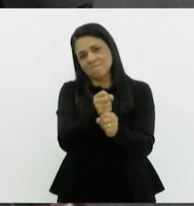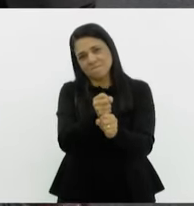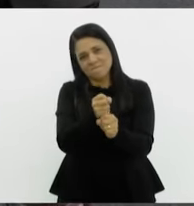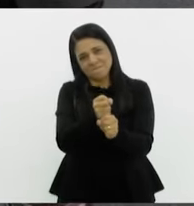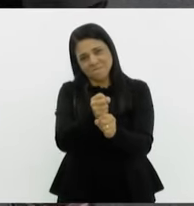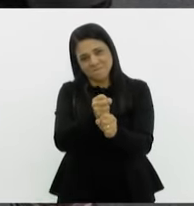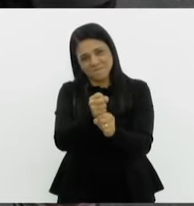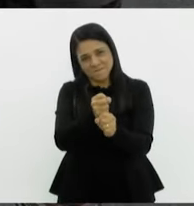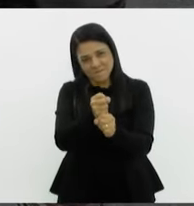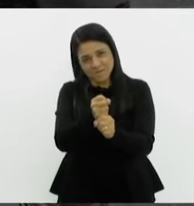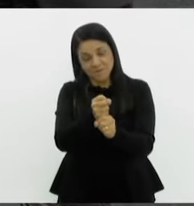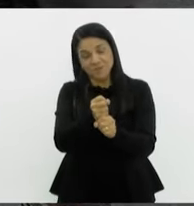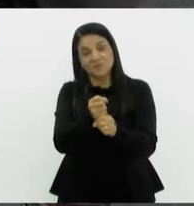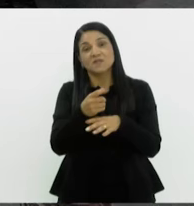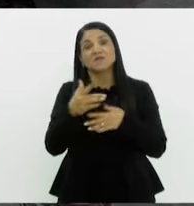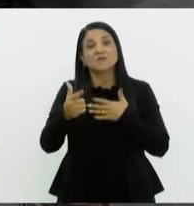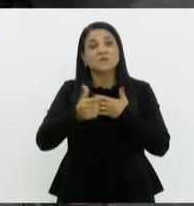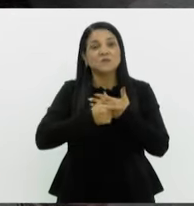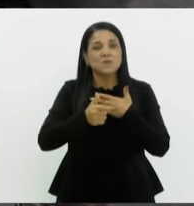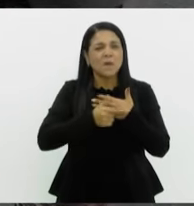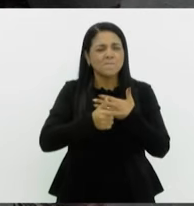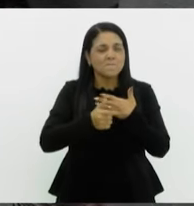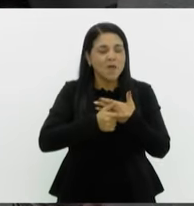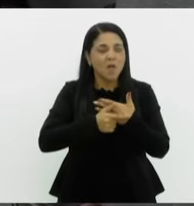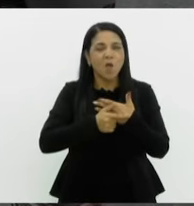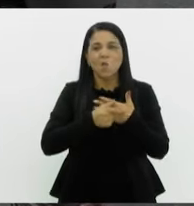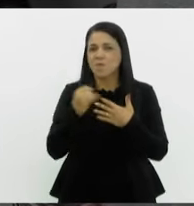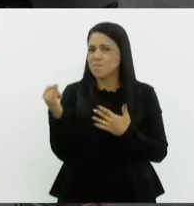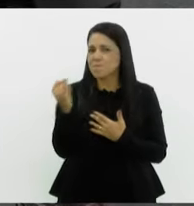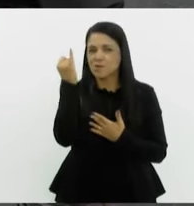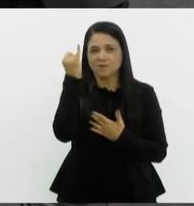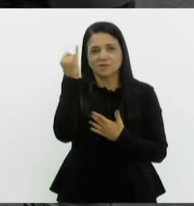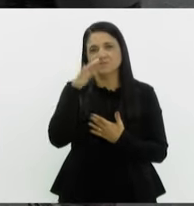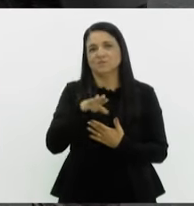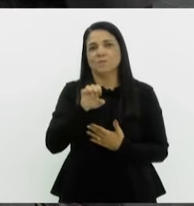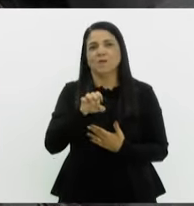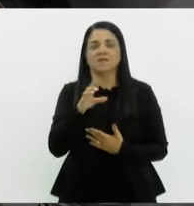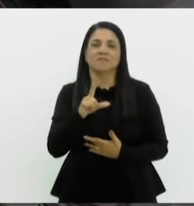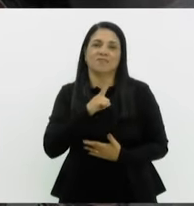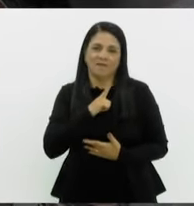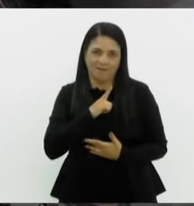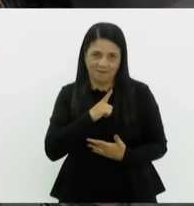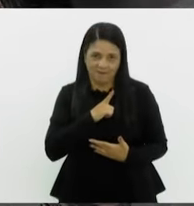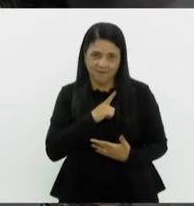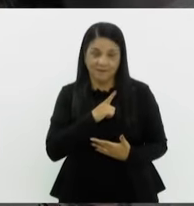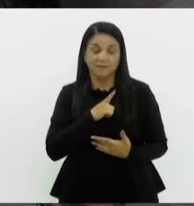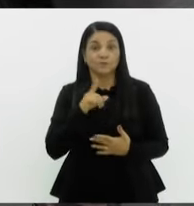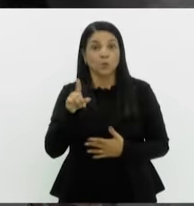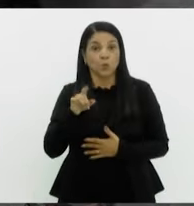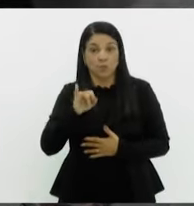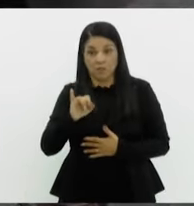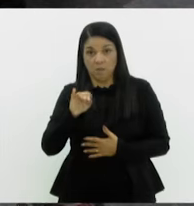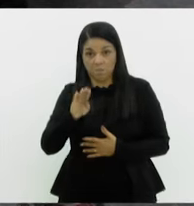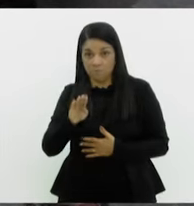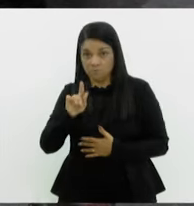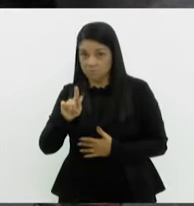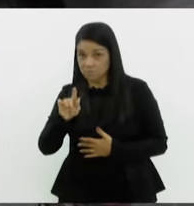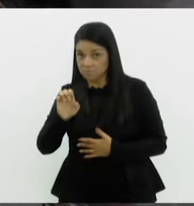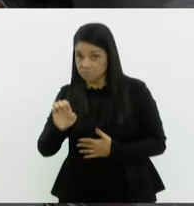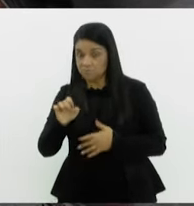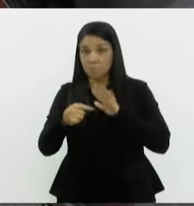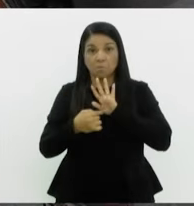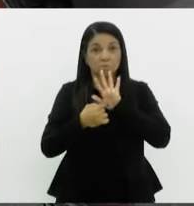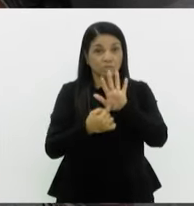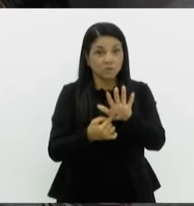reconhecimento do papel fundamental que essas mulheres guardam, né? A gente, é importante dizer que o IBGE demonstra que